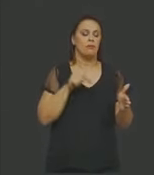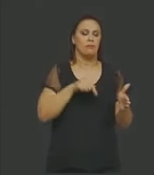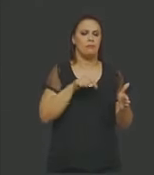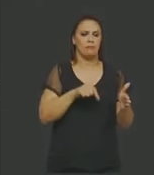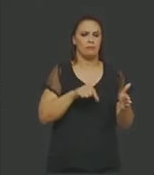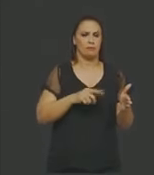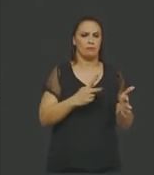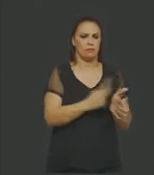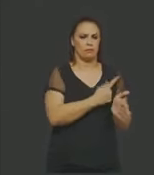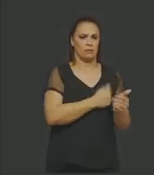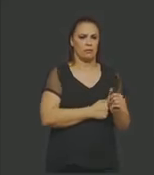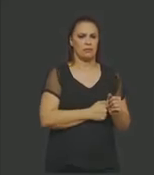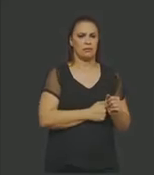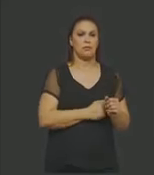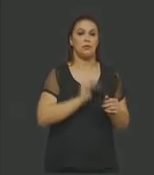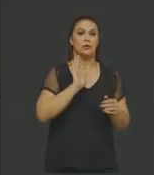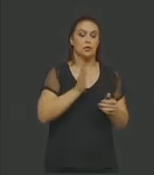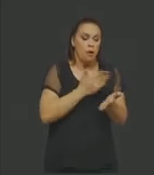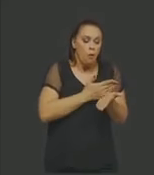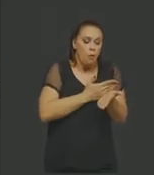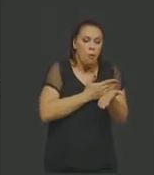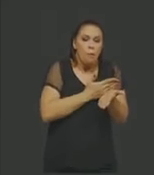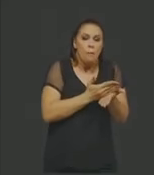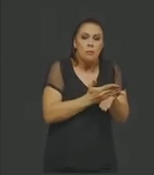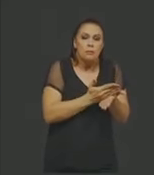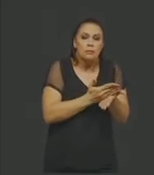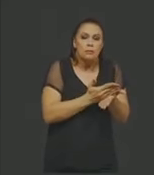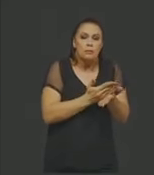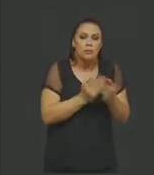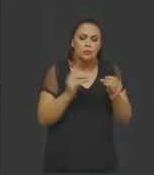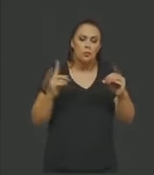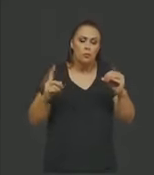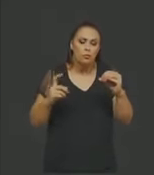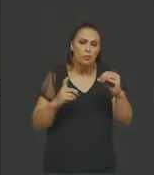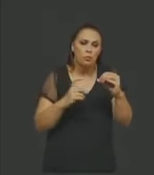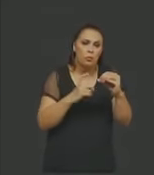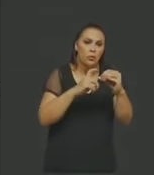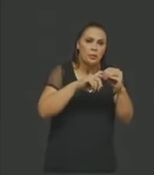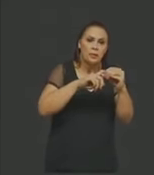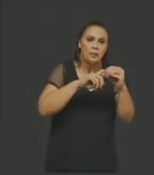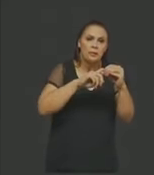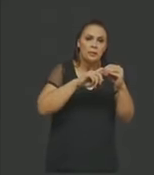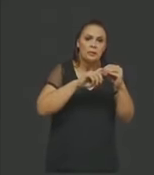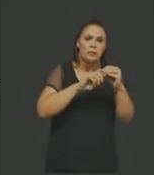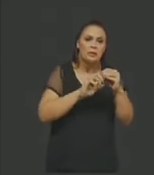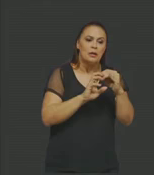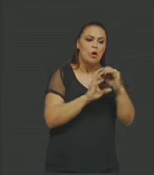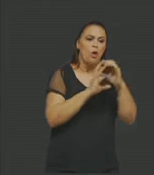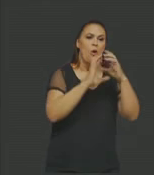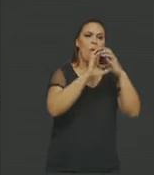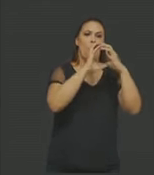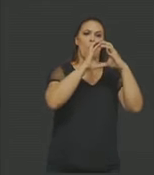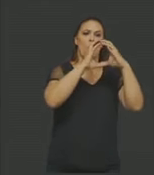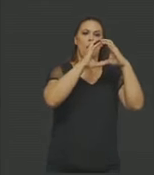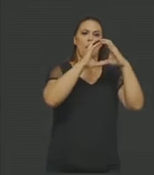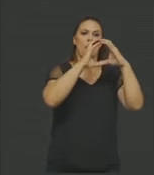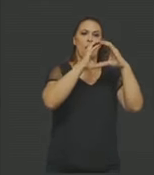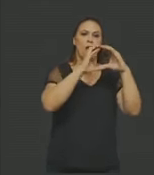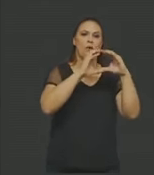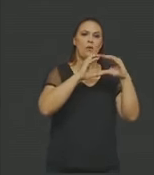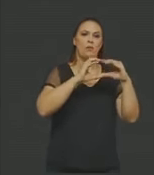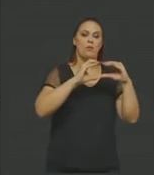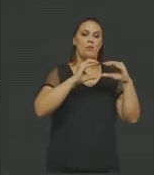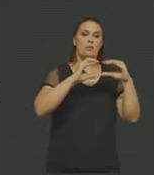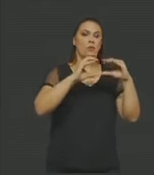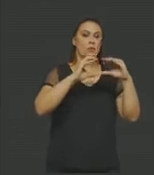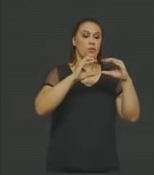eu tenho então desde o início aqui, da fertilização, até a formação de uma esfera que nós chamamos